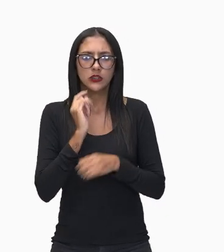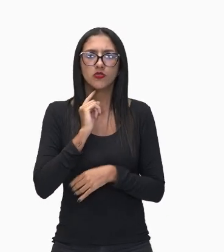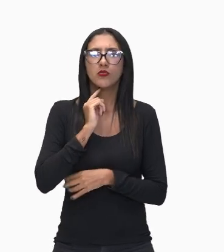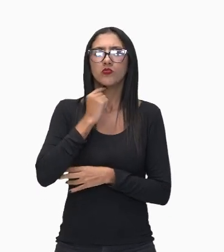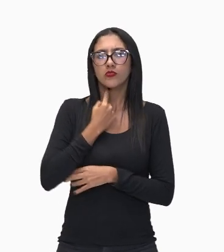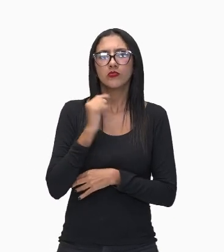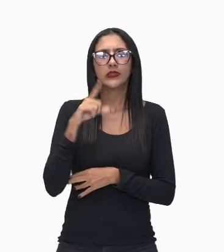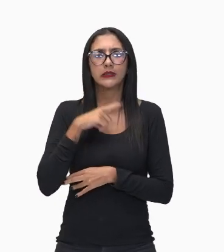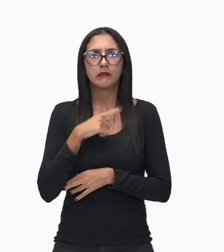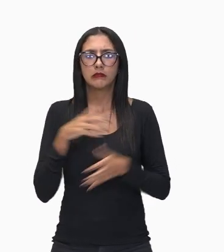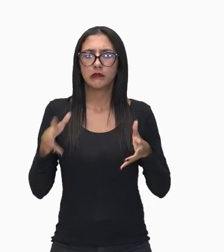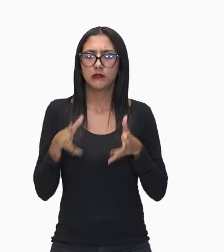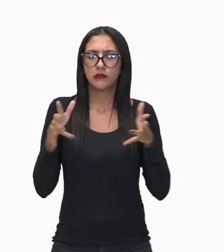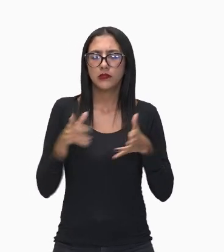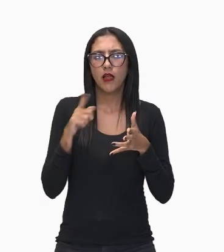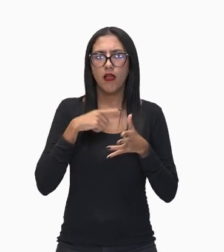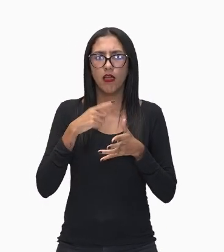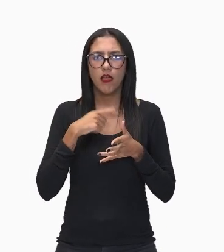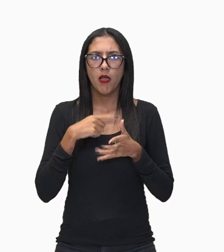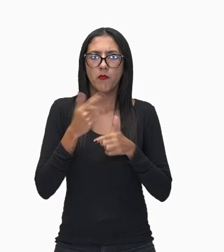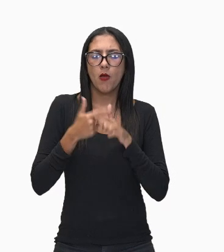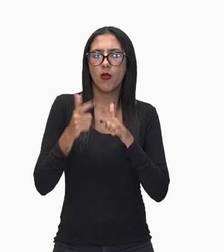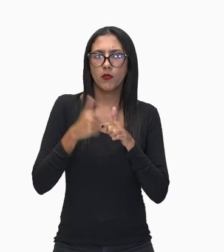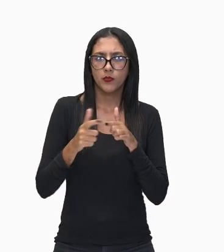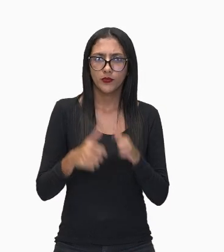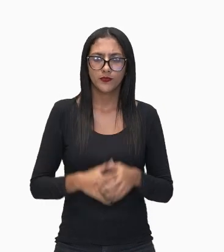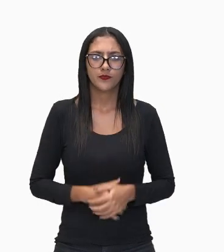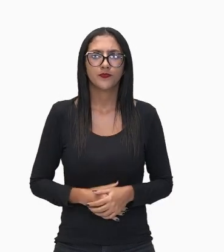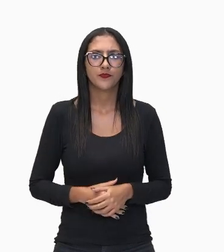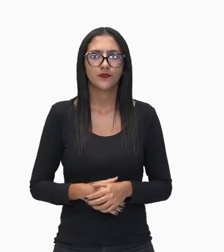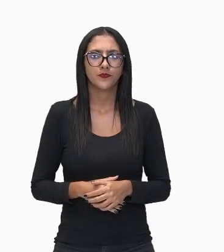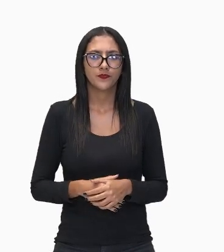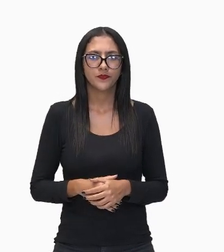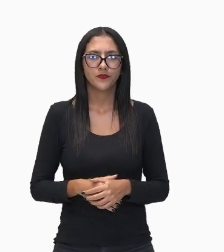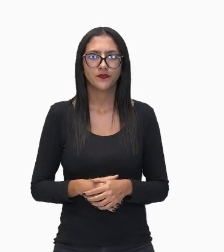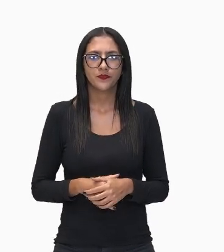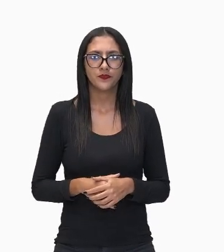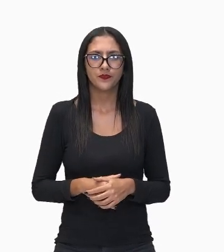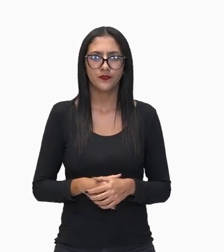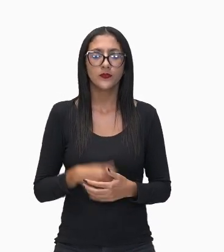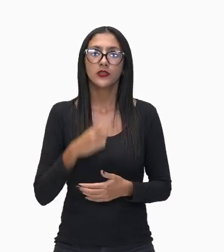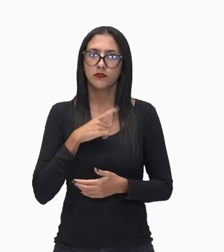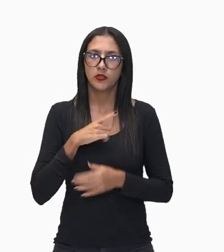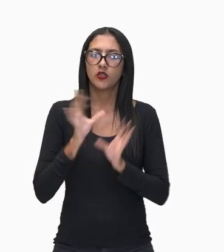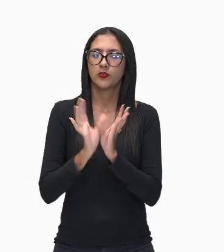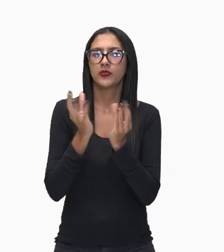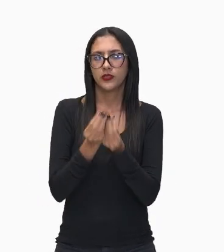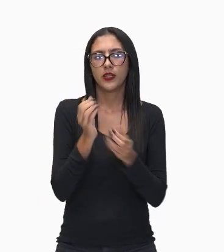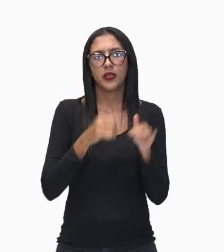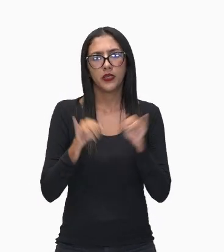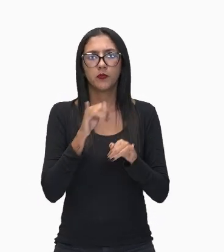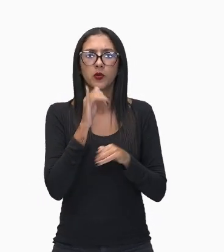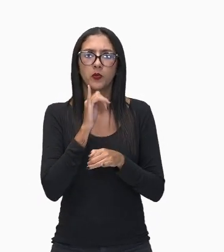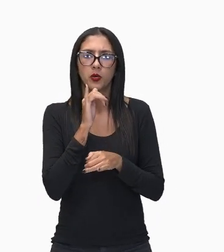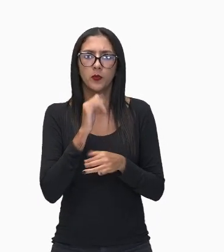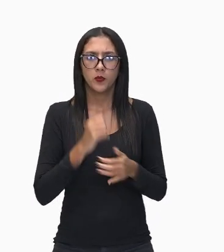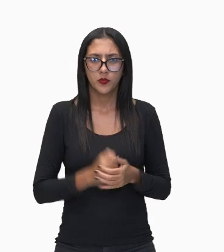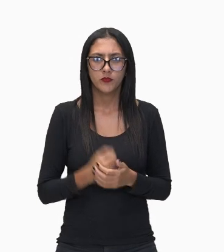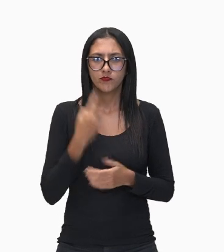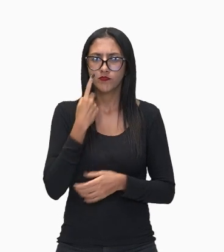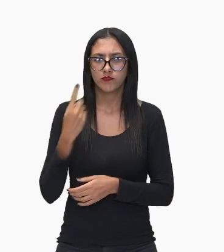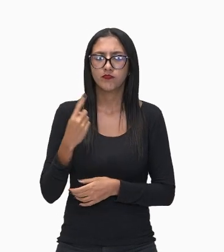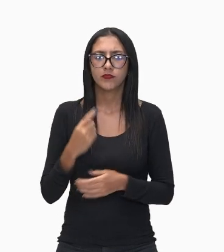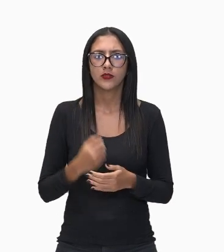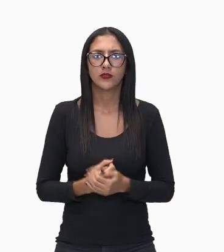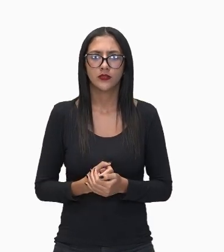que contribuem para a destruição da camada de ozônio? Nós temos as substâncias químicas como os